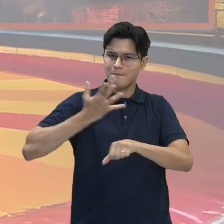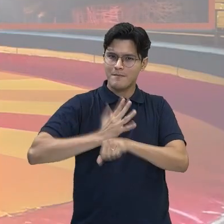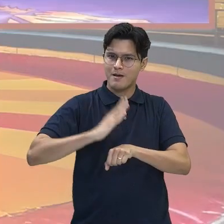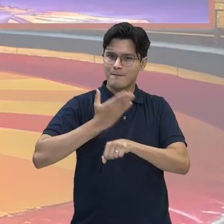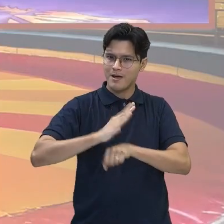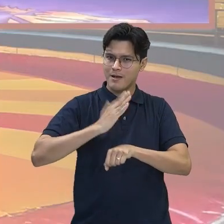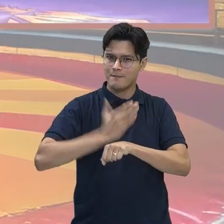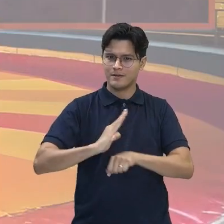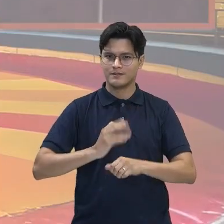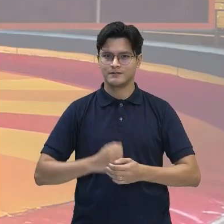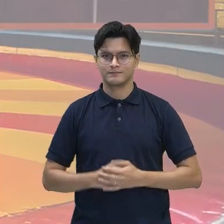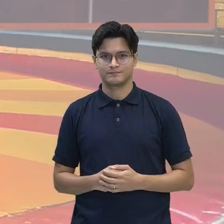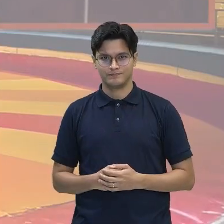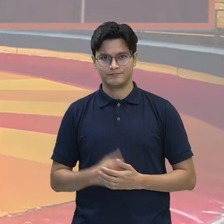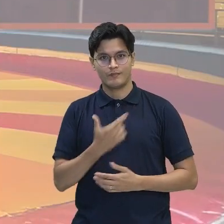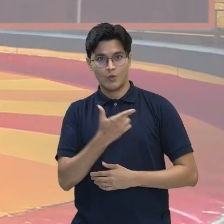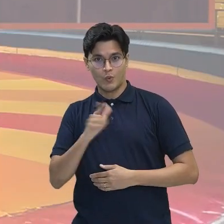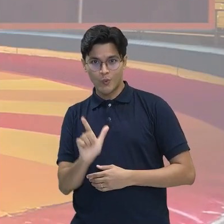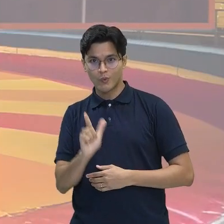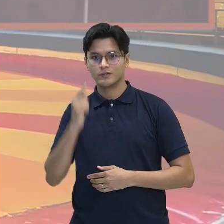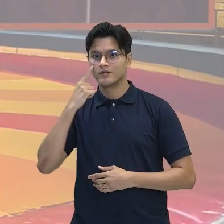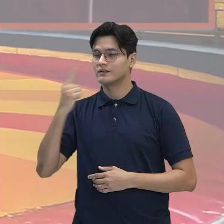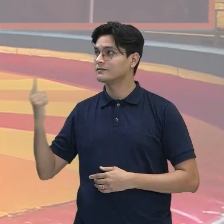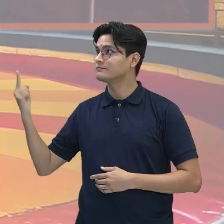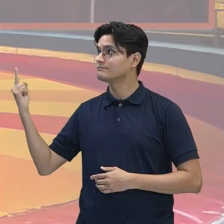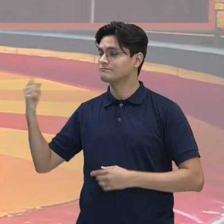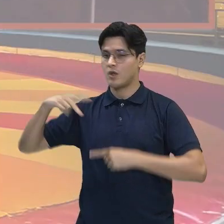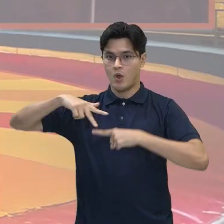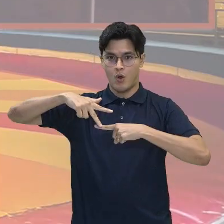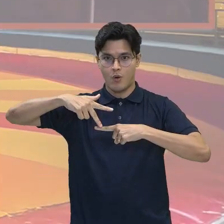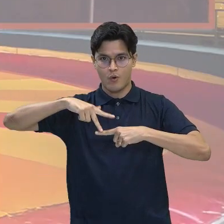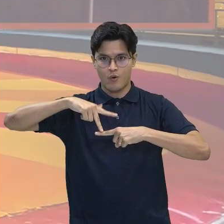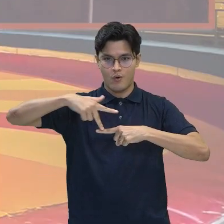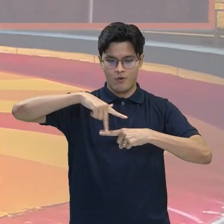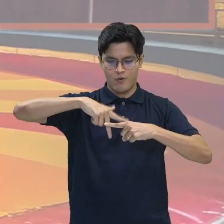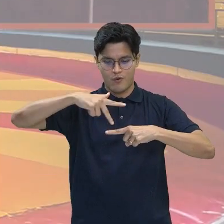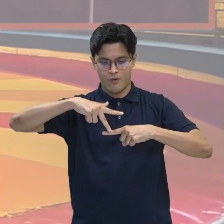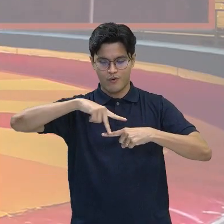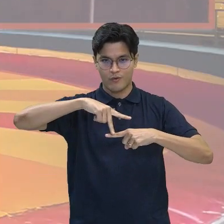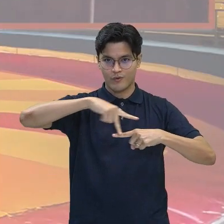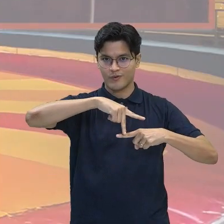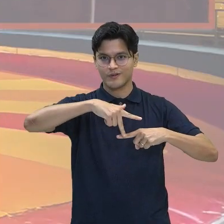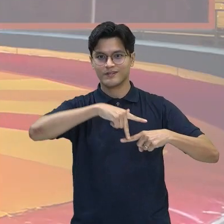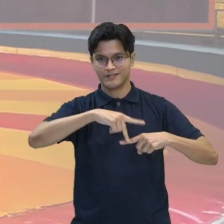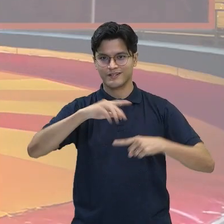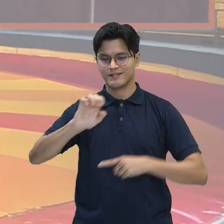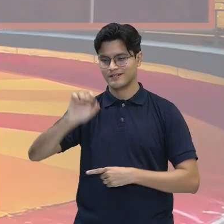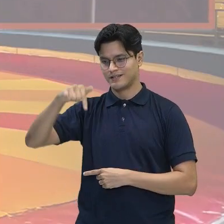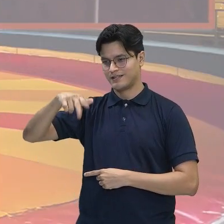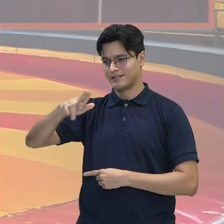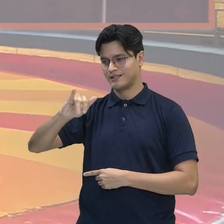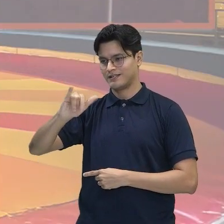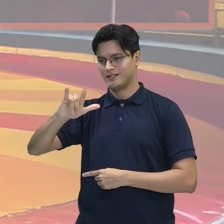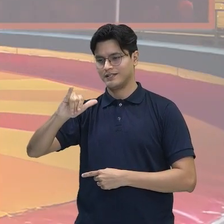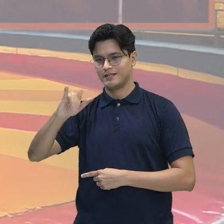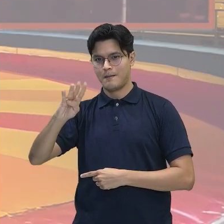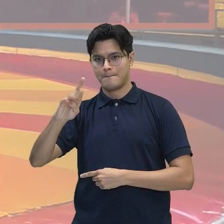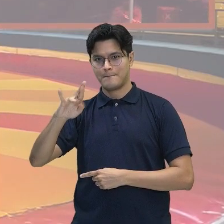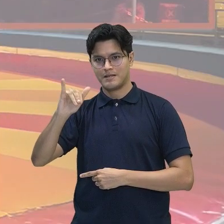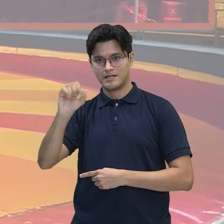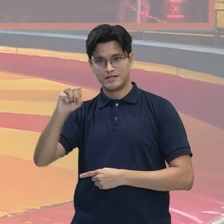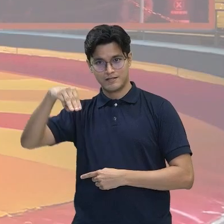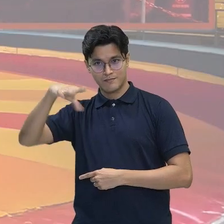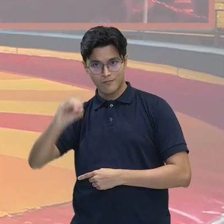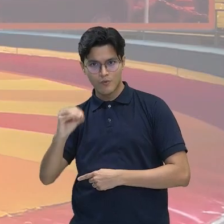é o equilibrismo, de equilibrar. Olha, observem aí. A moça está